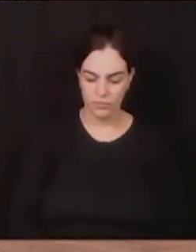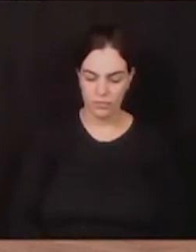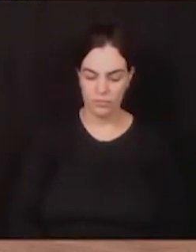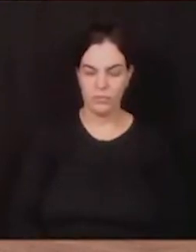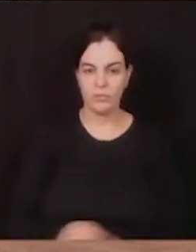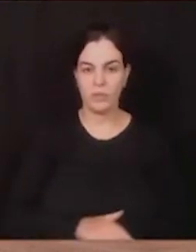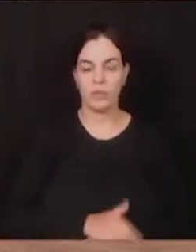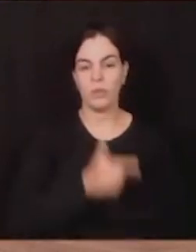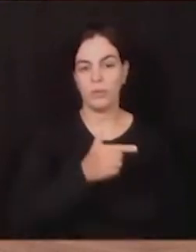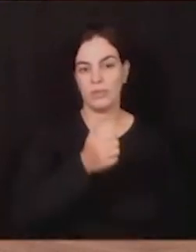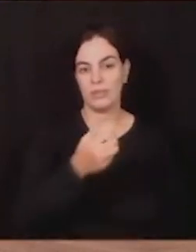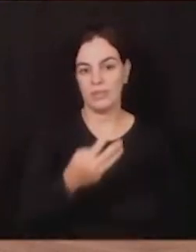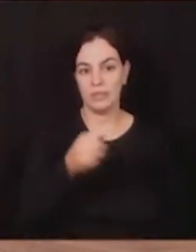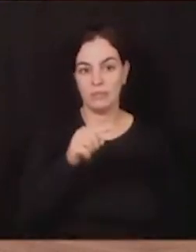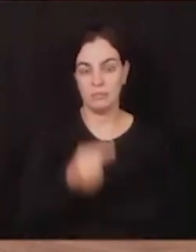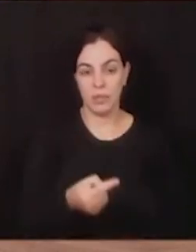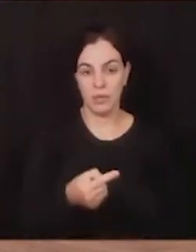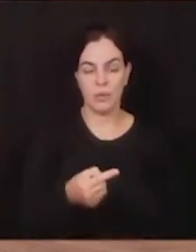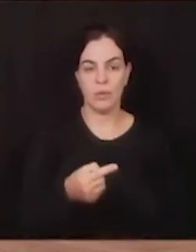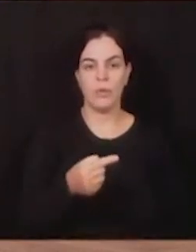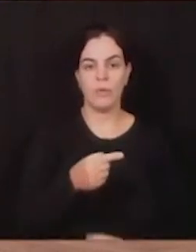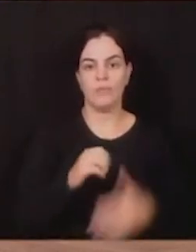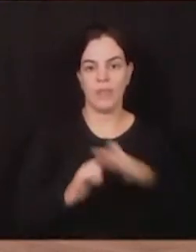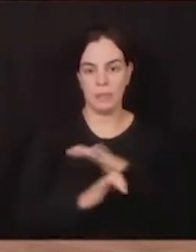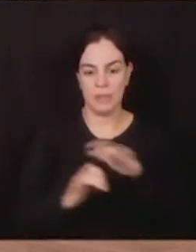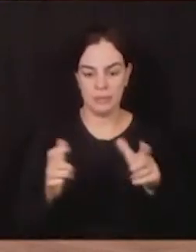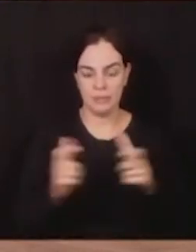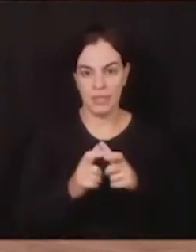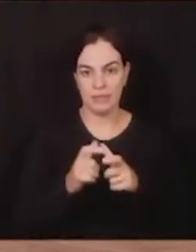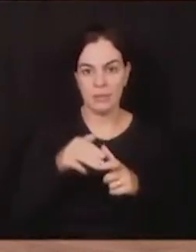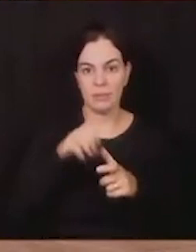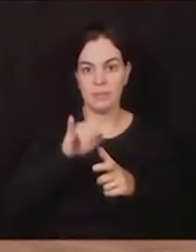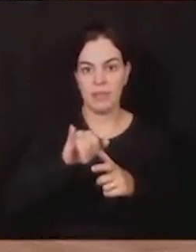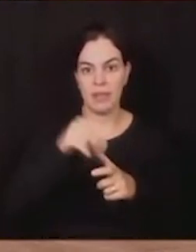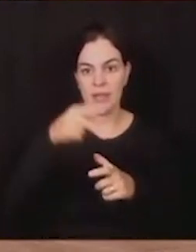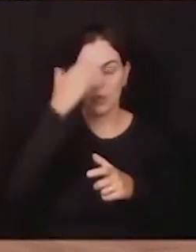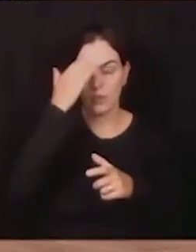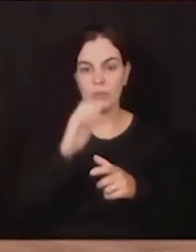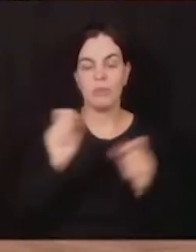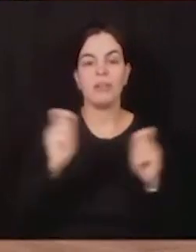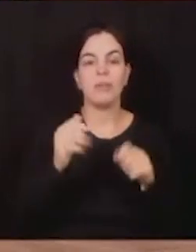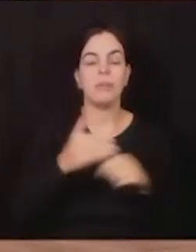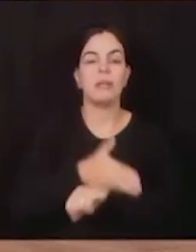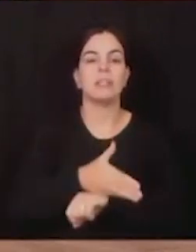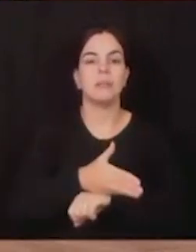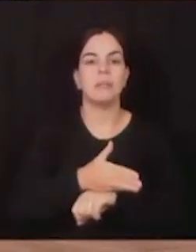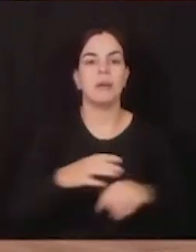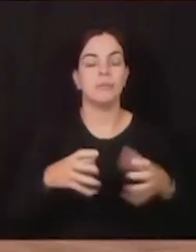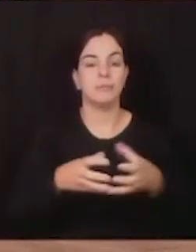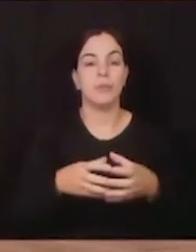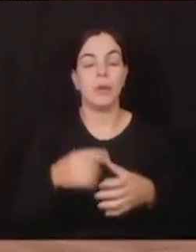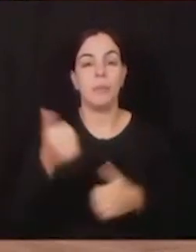mil microempreendedores individuais, os MEIs de Curitiba, possam participar do mutirão. Então, o primeiro mutirão